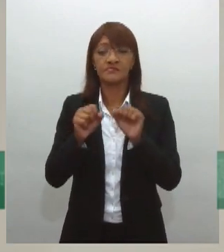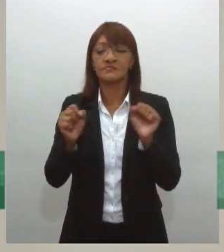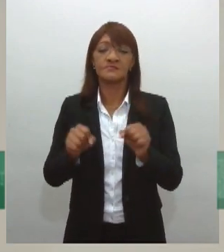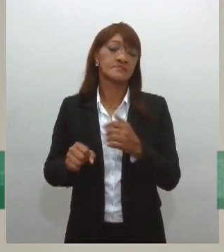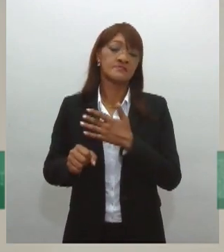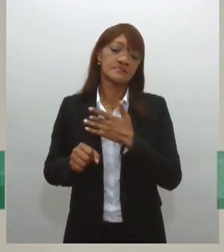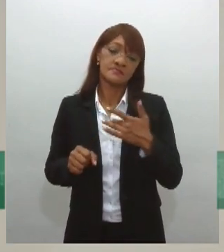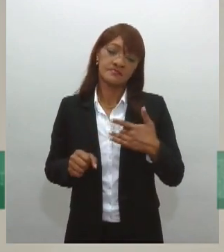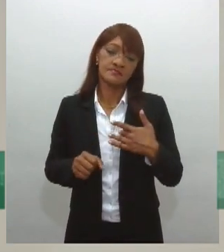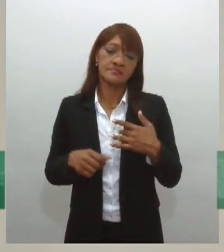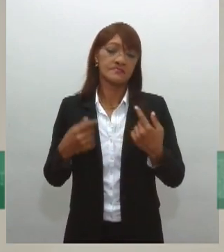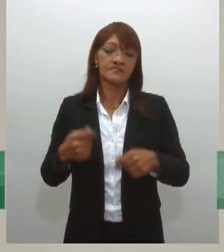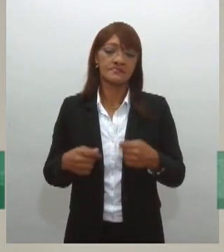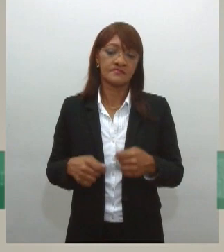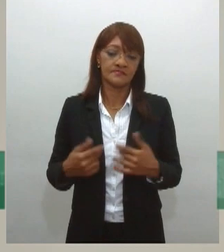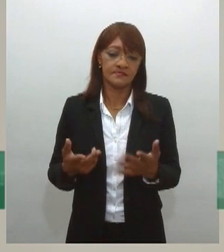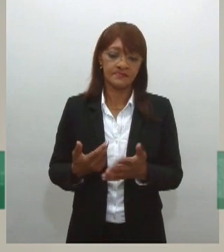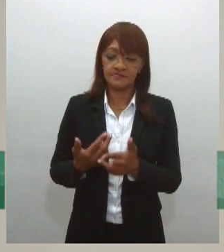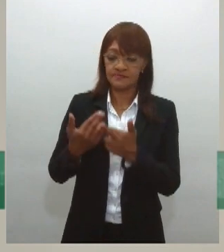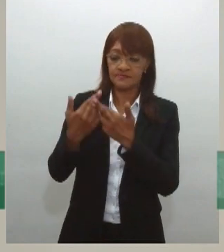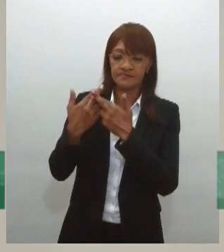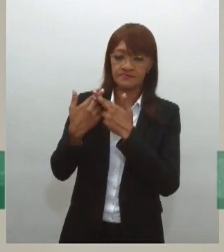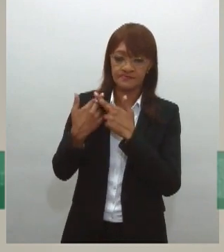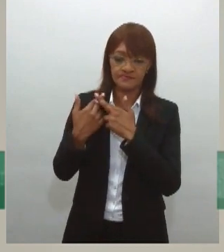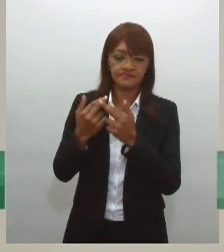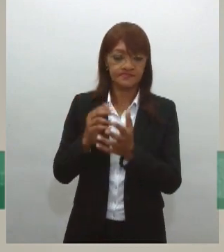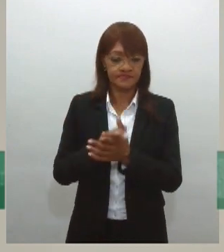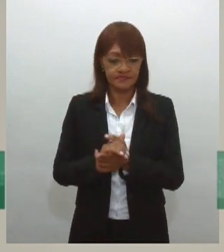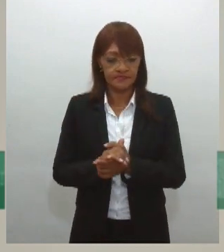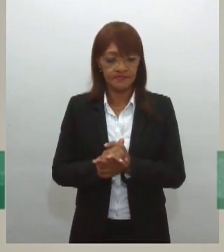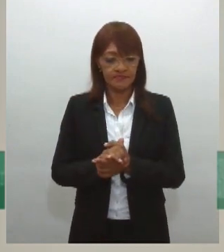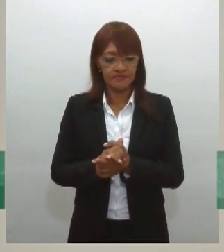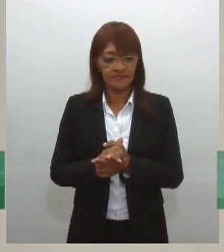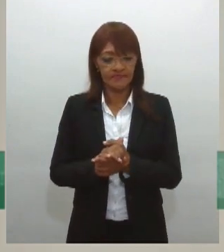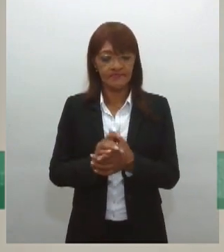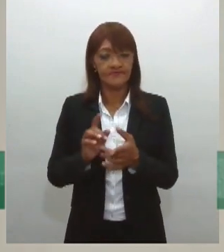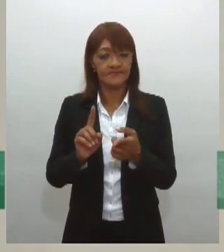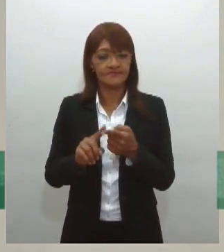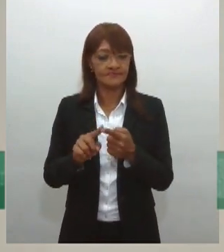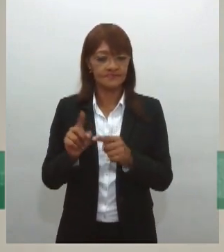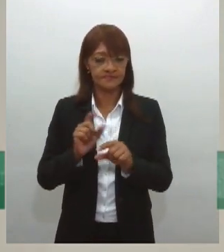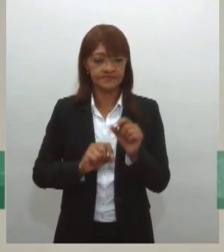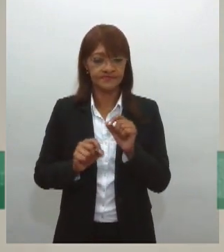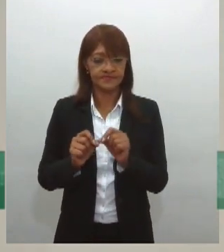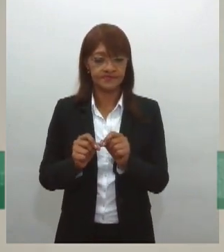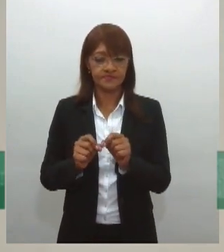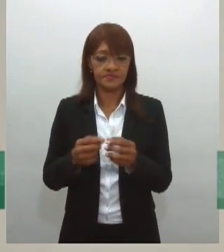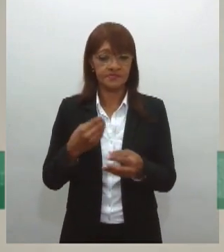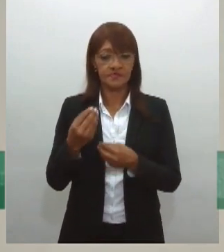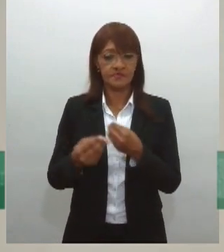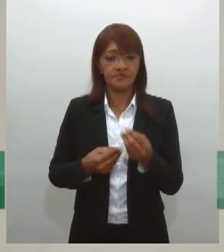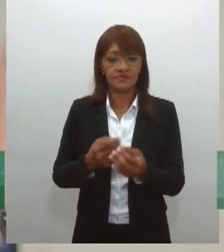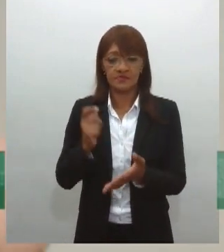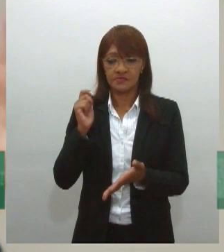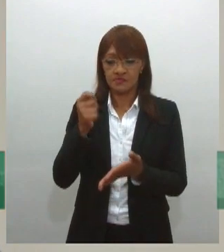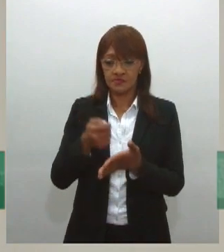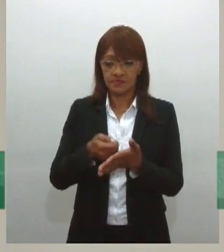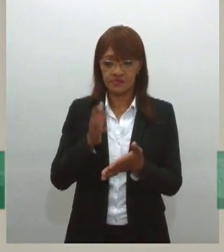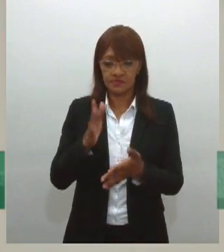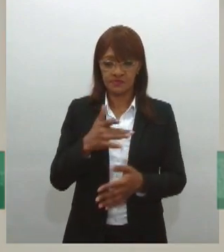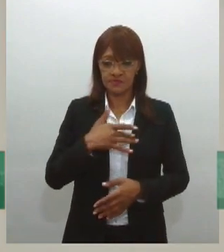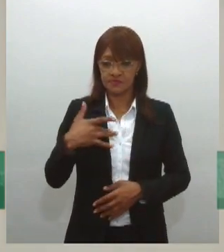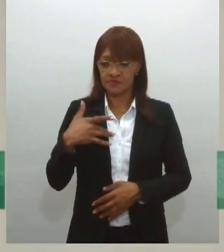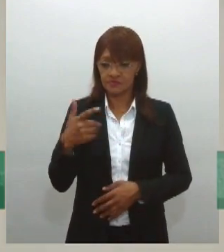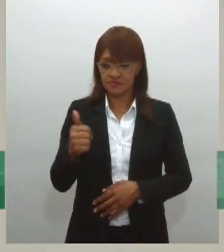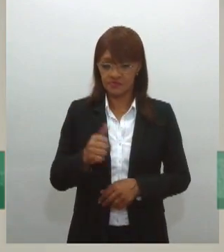necessárias, tem responsabilidades quanto ao financiamento das ações de saúde. Isso está